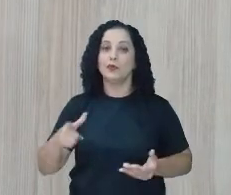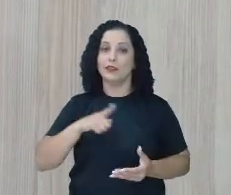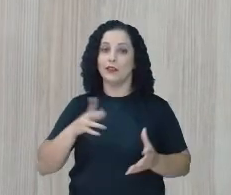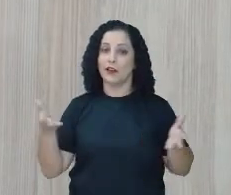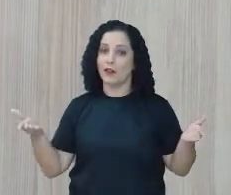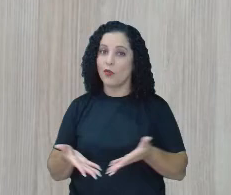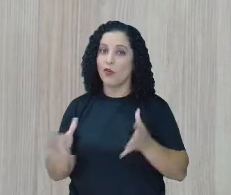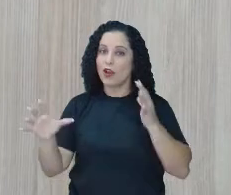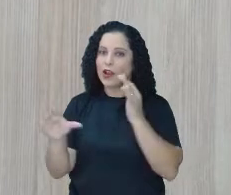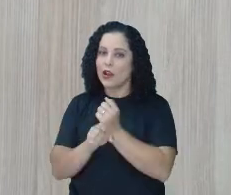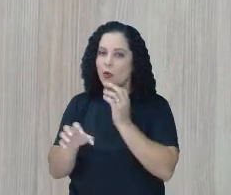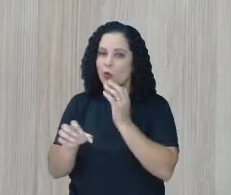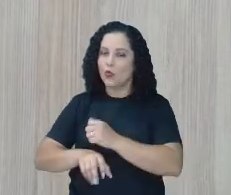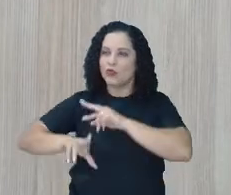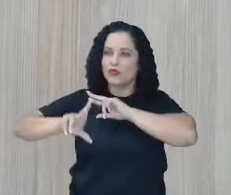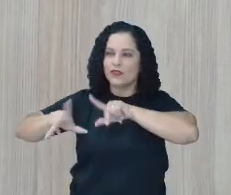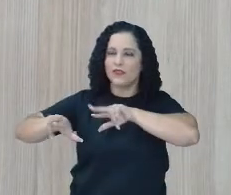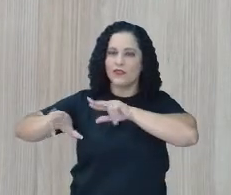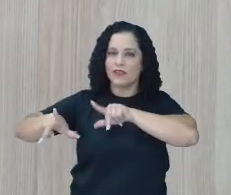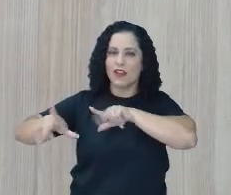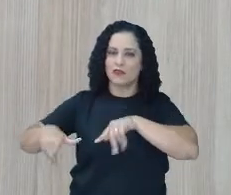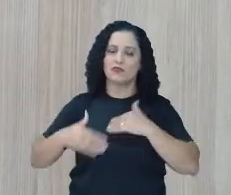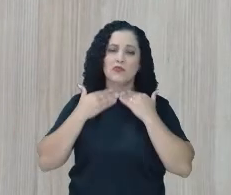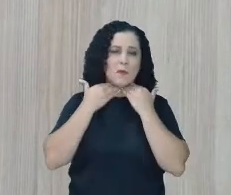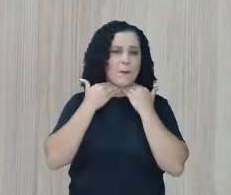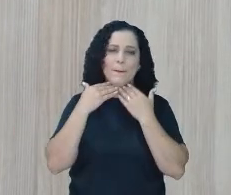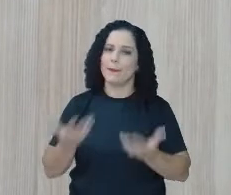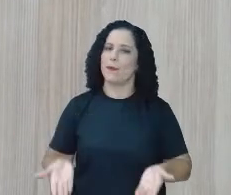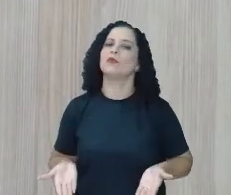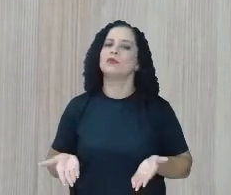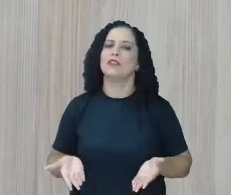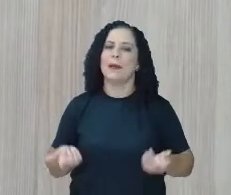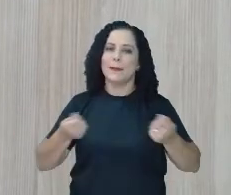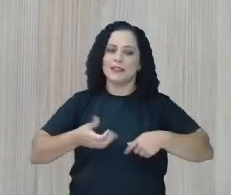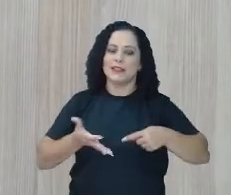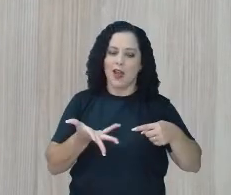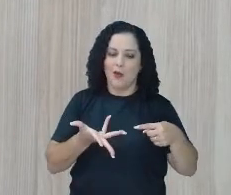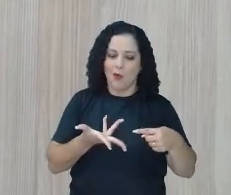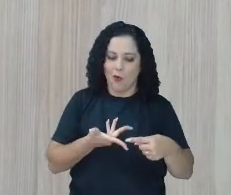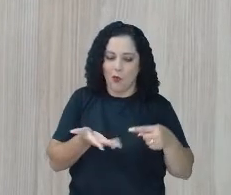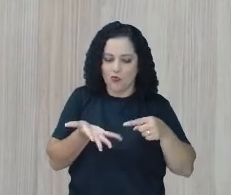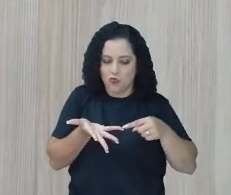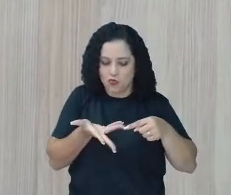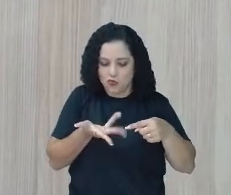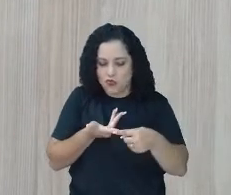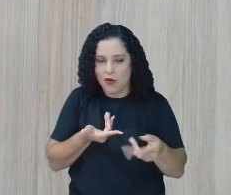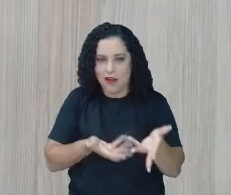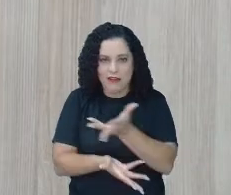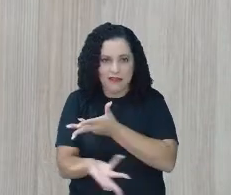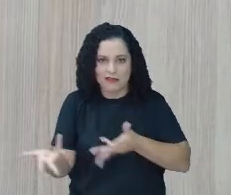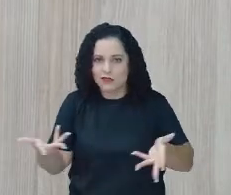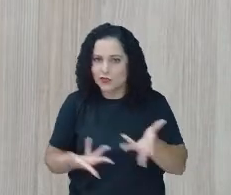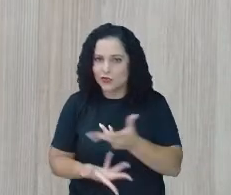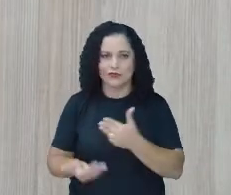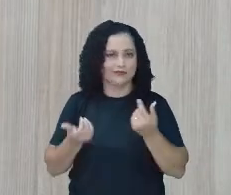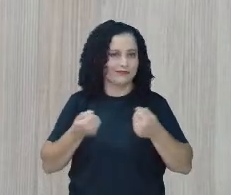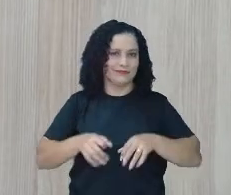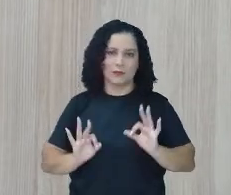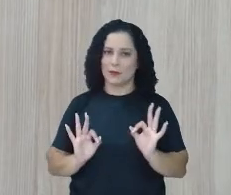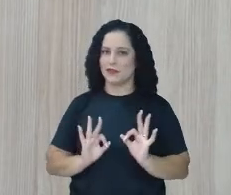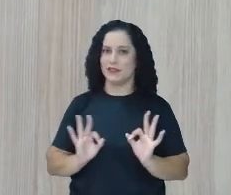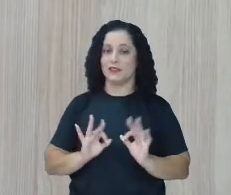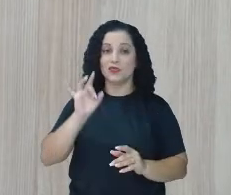cálculo de outras medidas, certo? Não importa, você não precisa mais estar contando essas relações, tá? Basta você